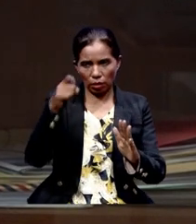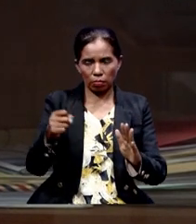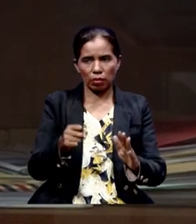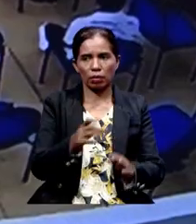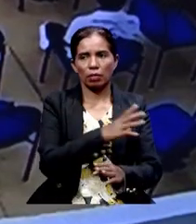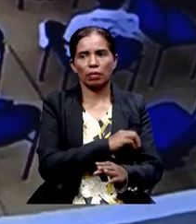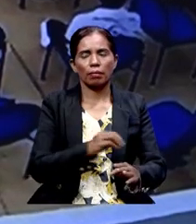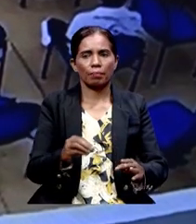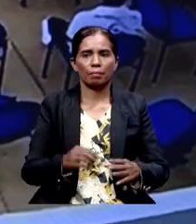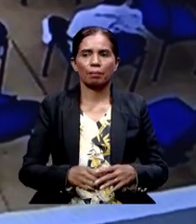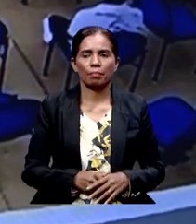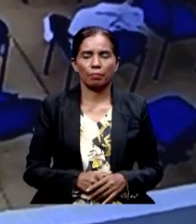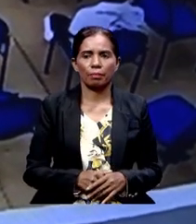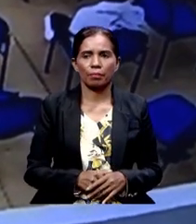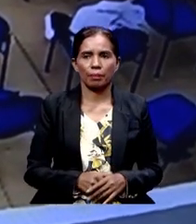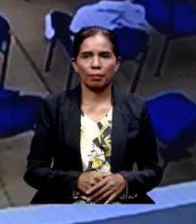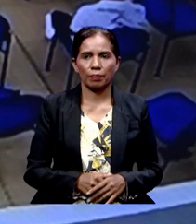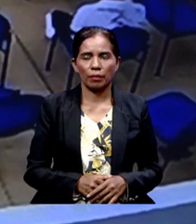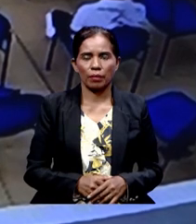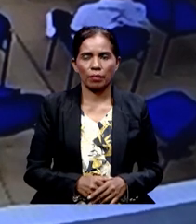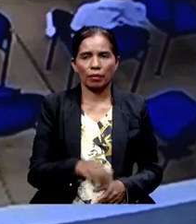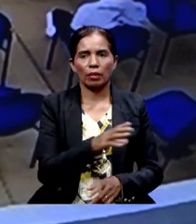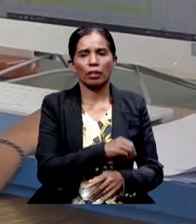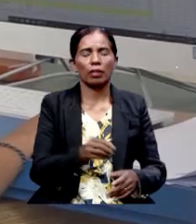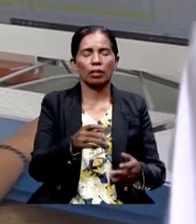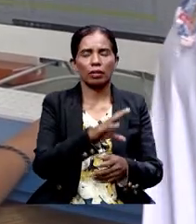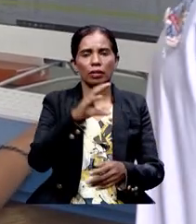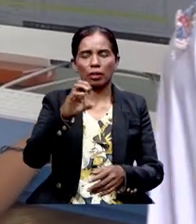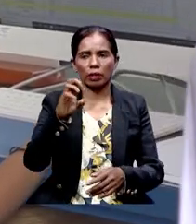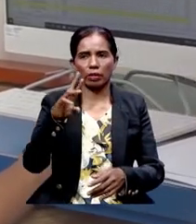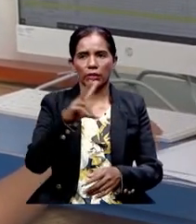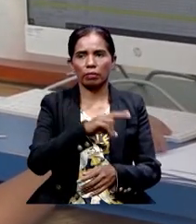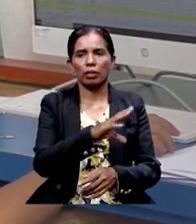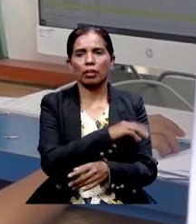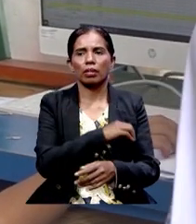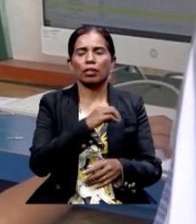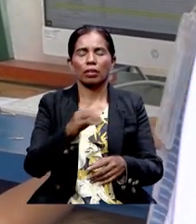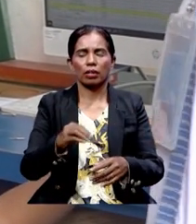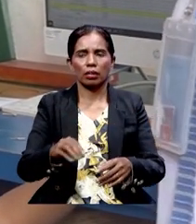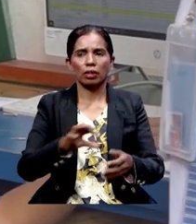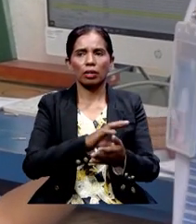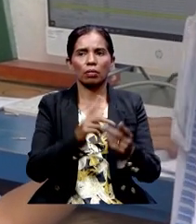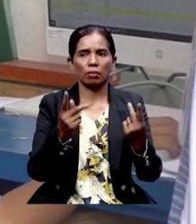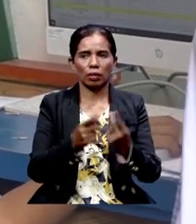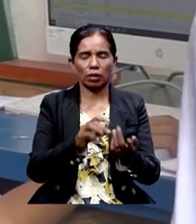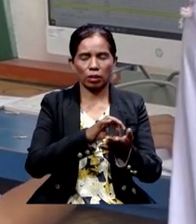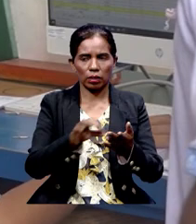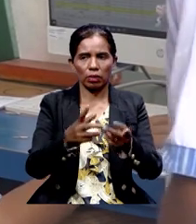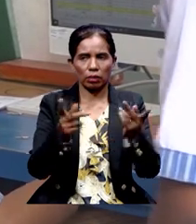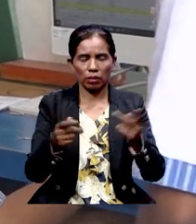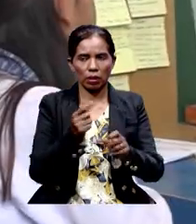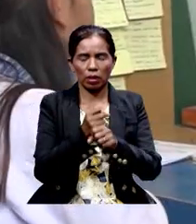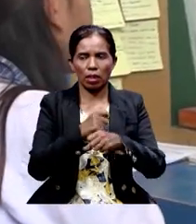para público lá. Durante a existência CRVIP e a empresa Lubukida Macresista e a área IDA no halau